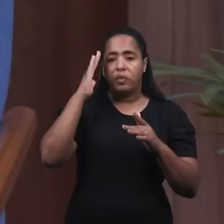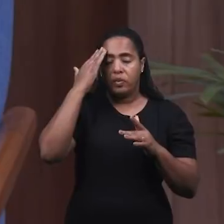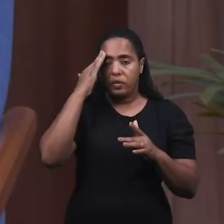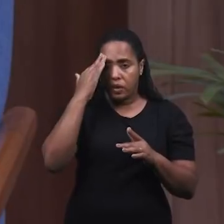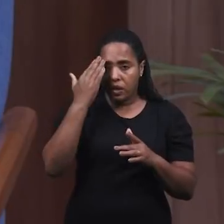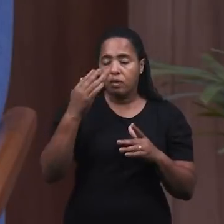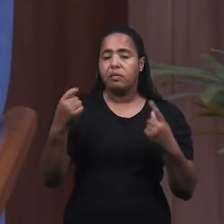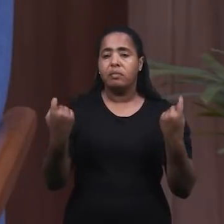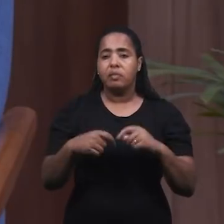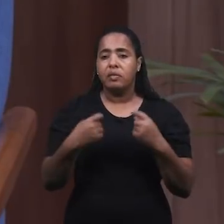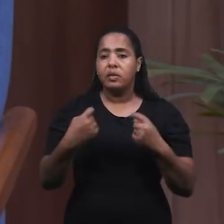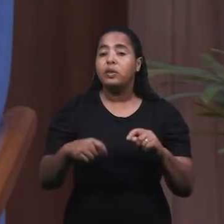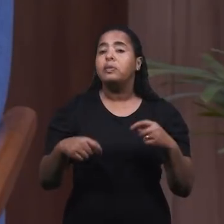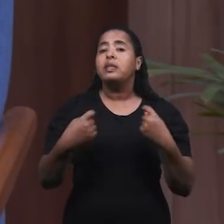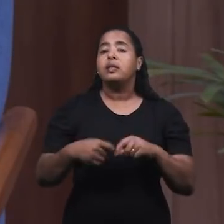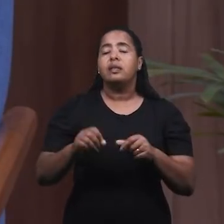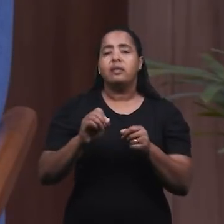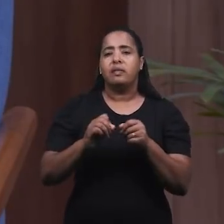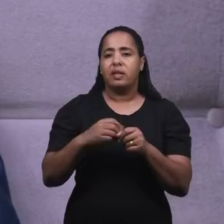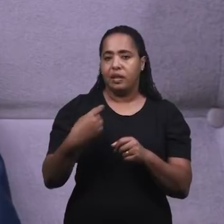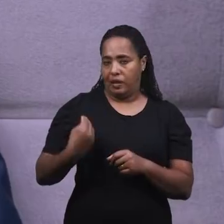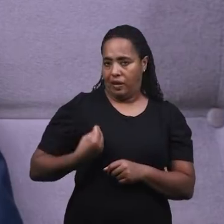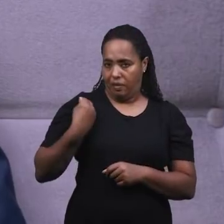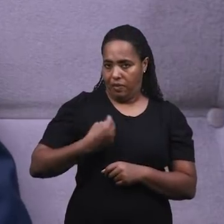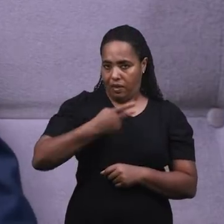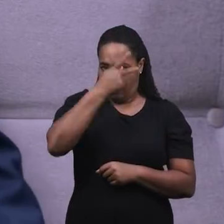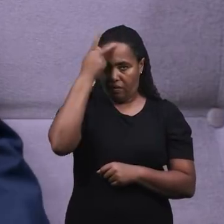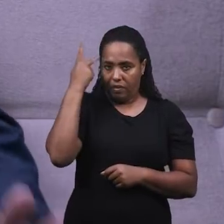feita na vida dessa pessoa?